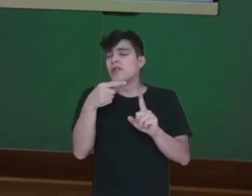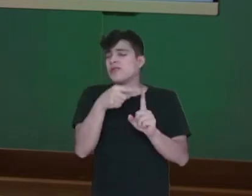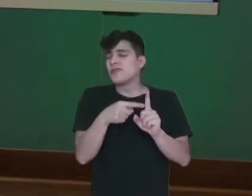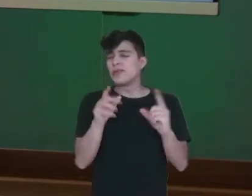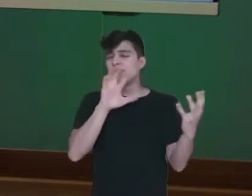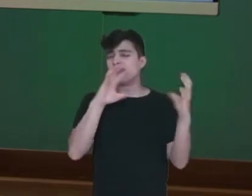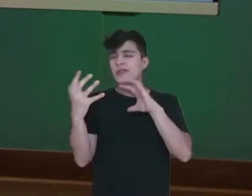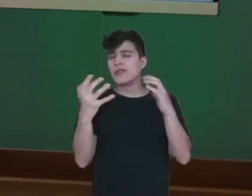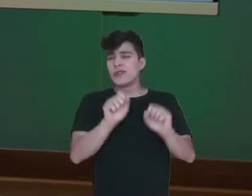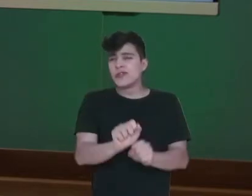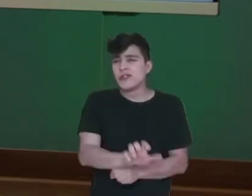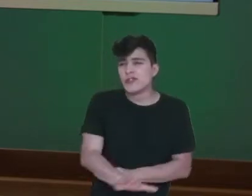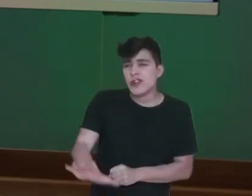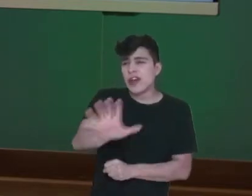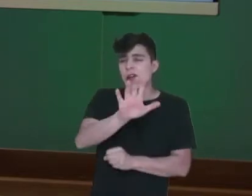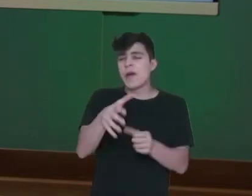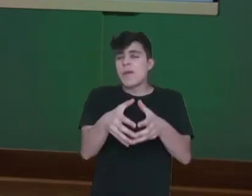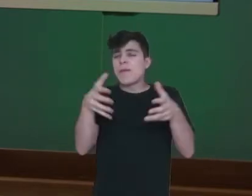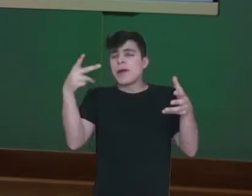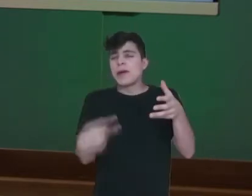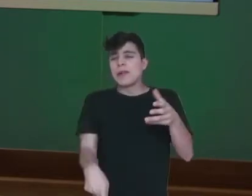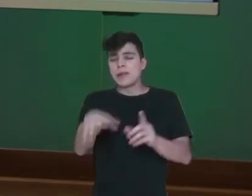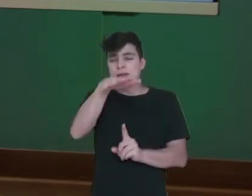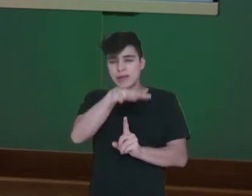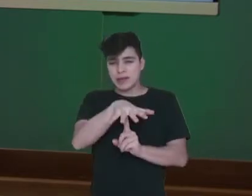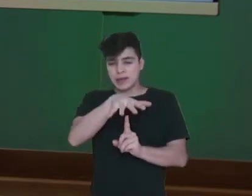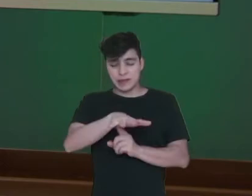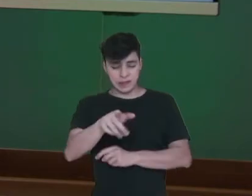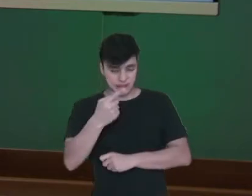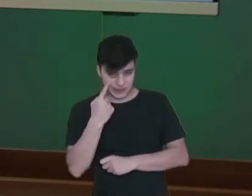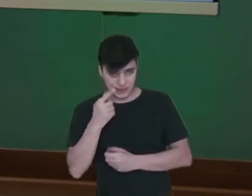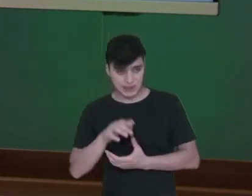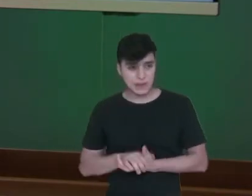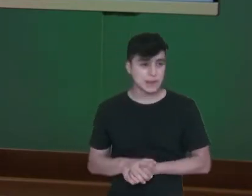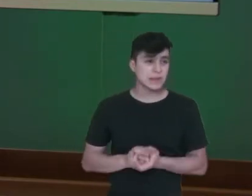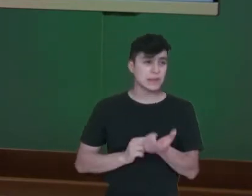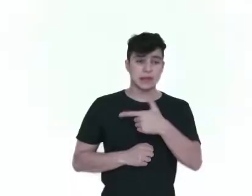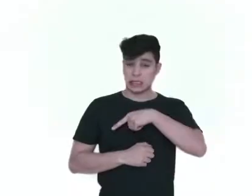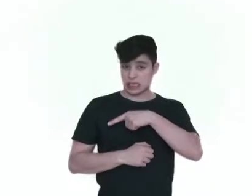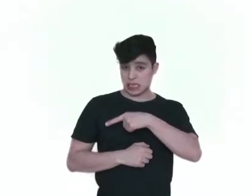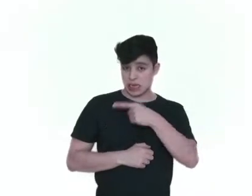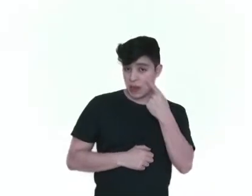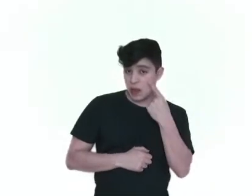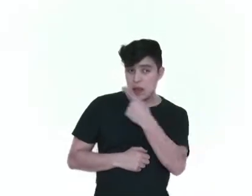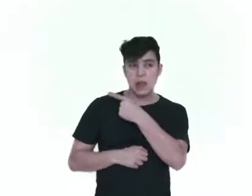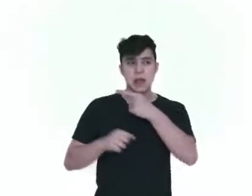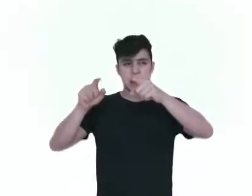Paraná ou a maior parte do estado do Paraná? Então nós vamos ter aqui o clima